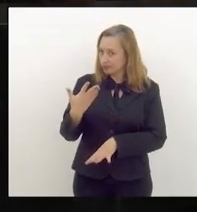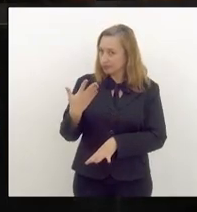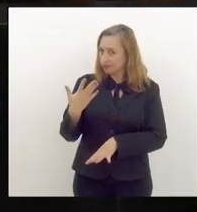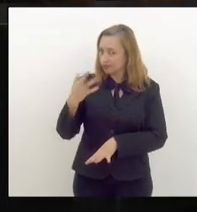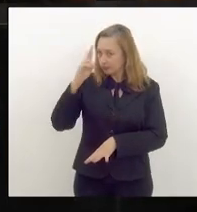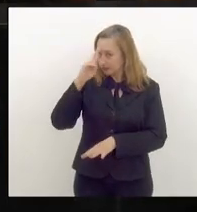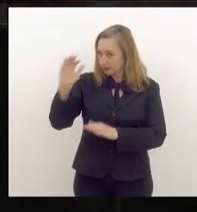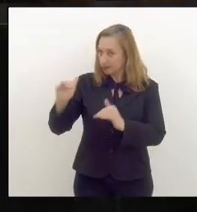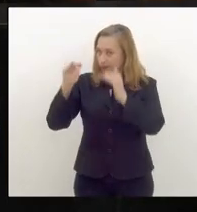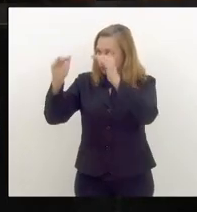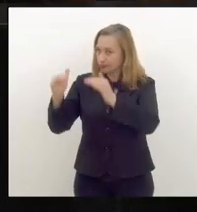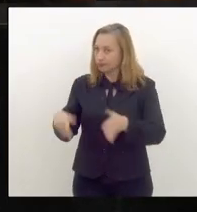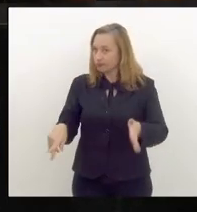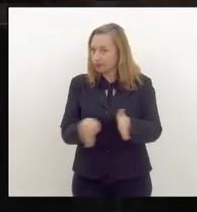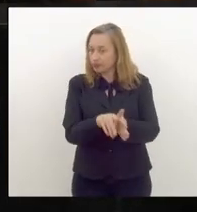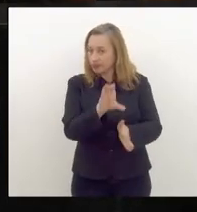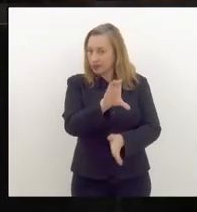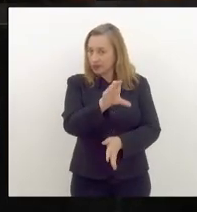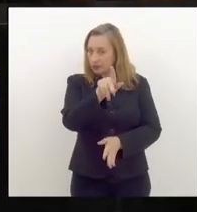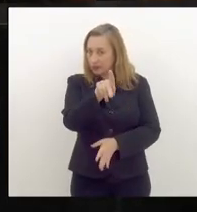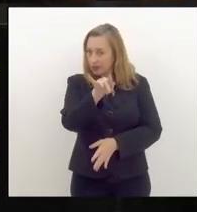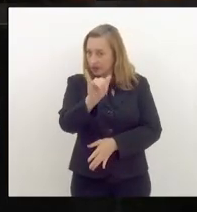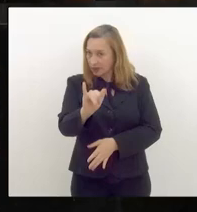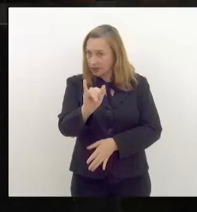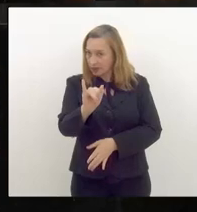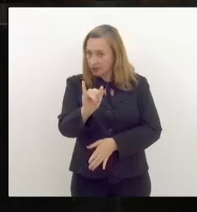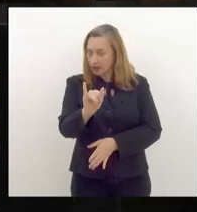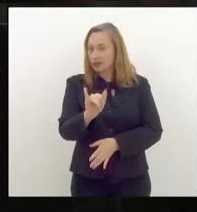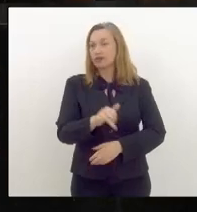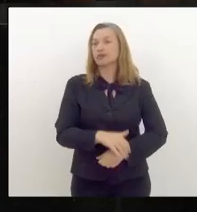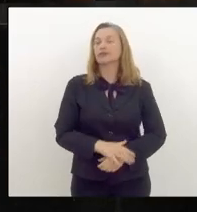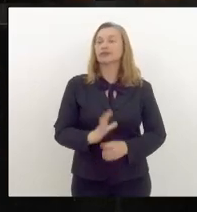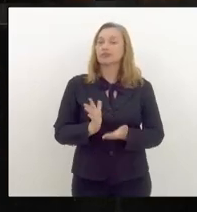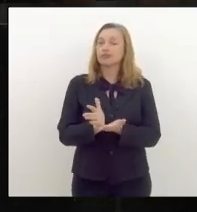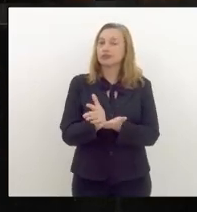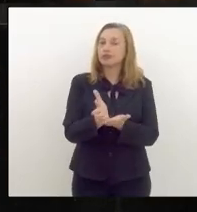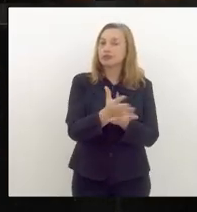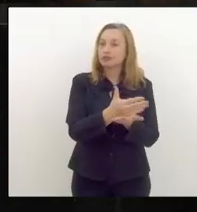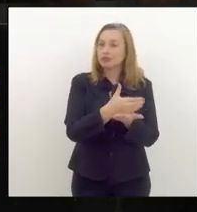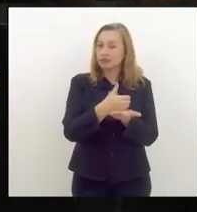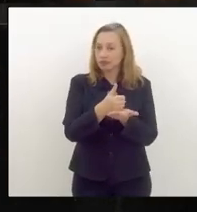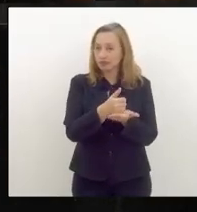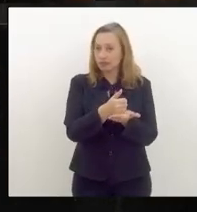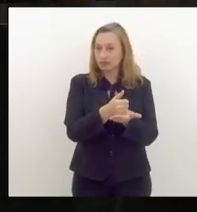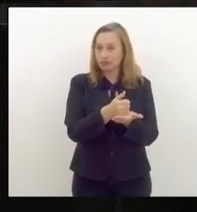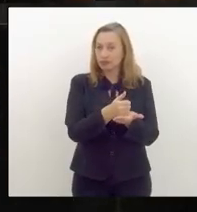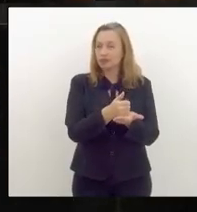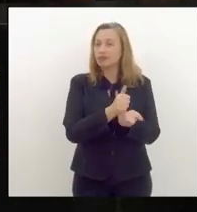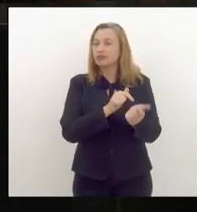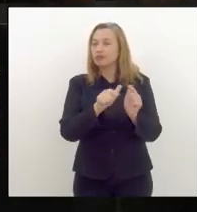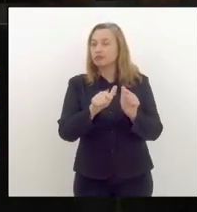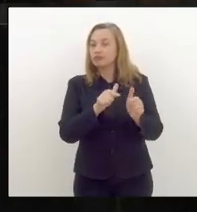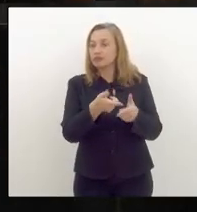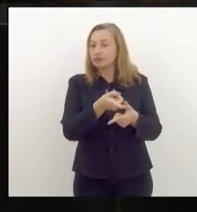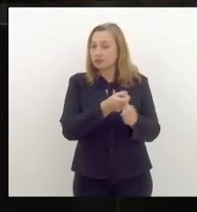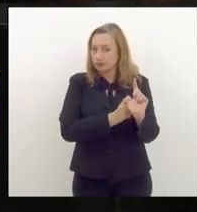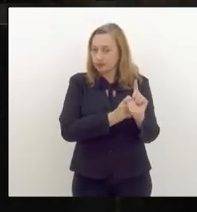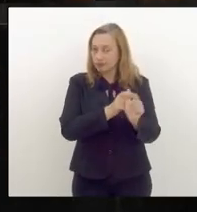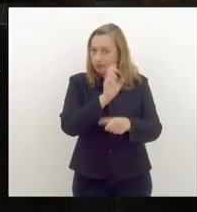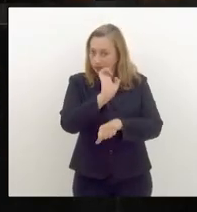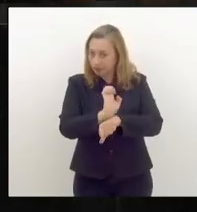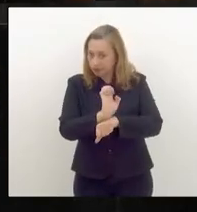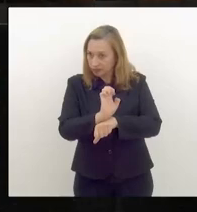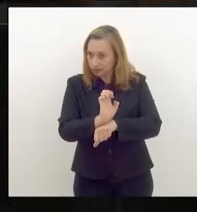da CPI que apura o serviço da dívida do estado